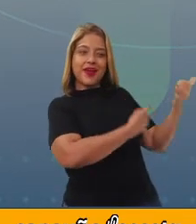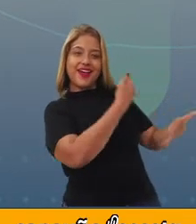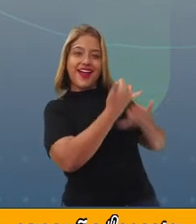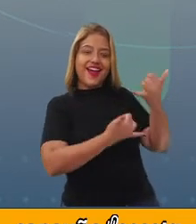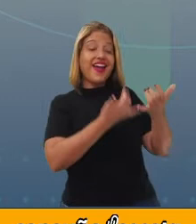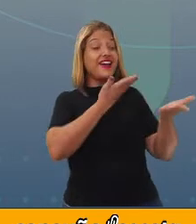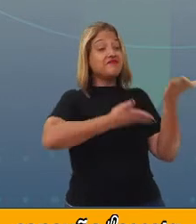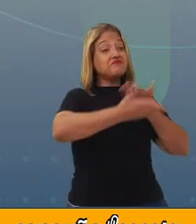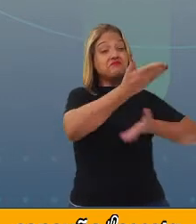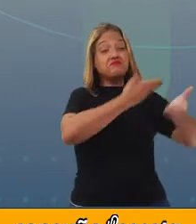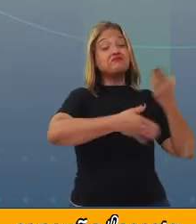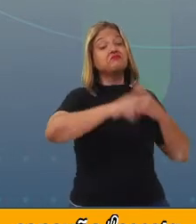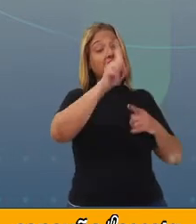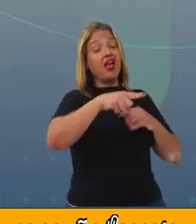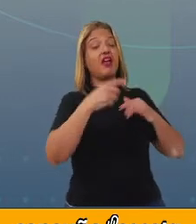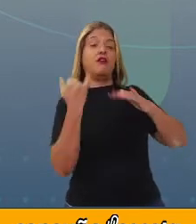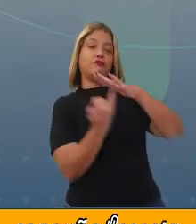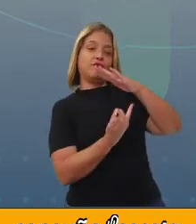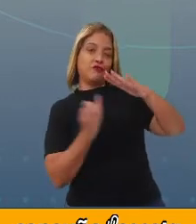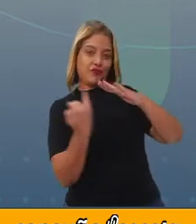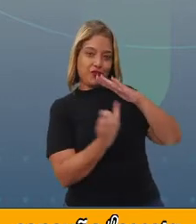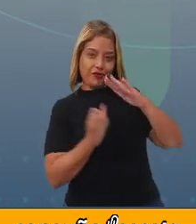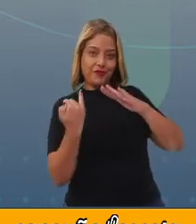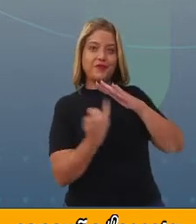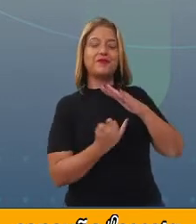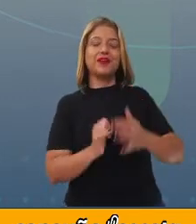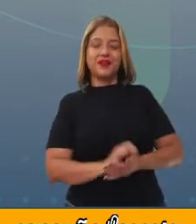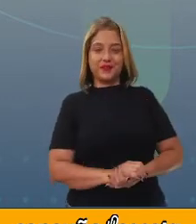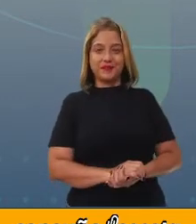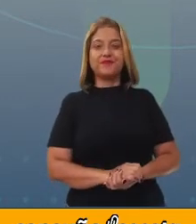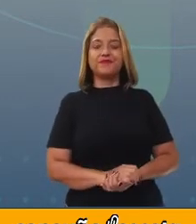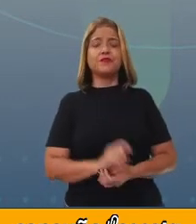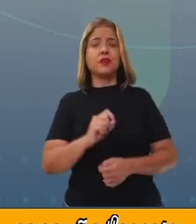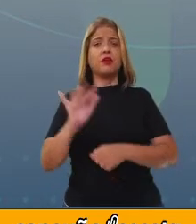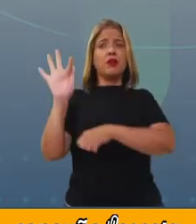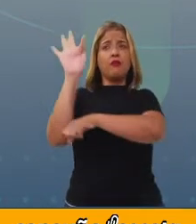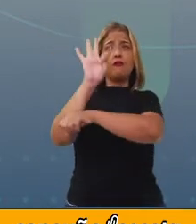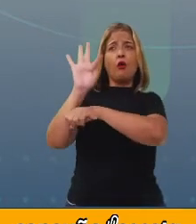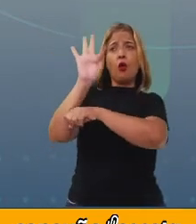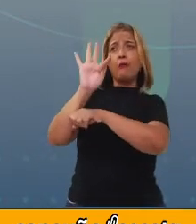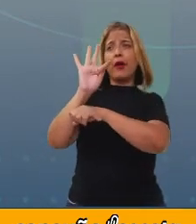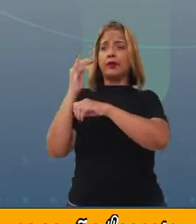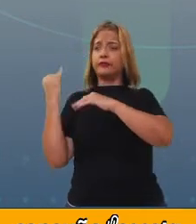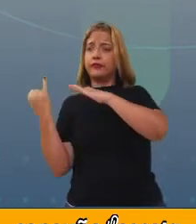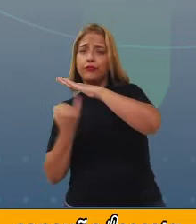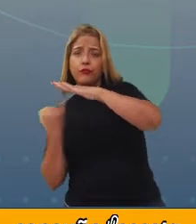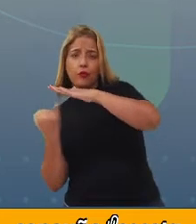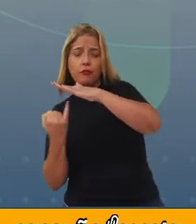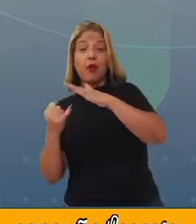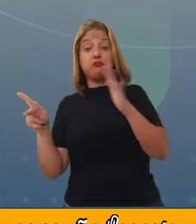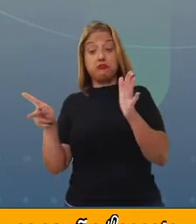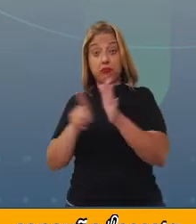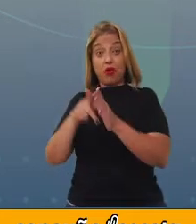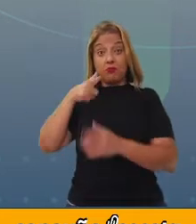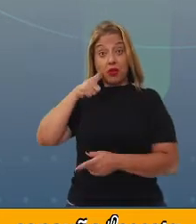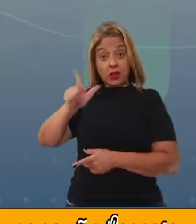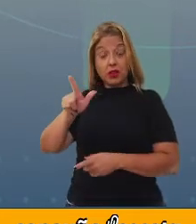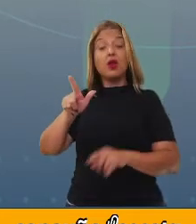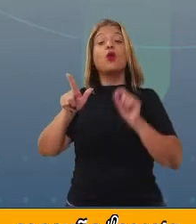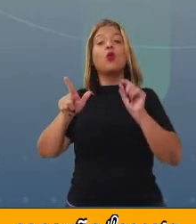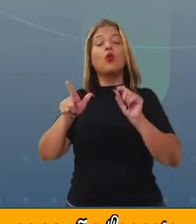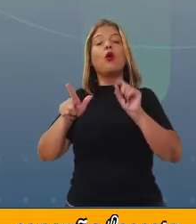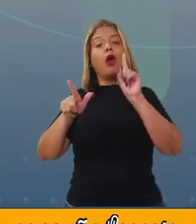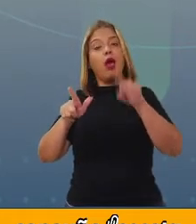utilize uma linguagem mais informal. Esse grau de formalidade ou informalidade da língua está